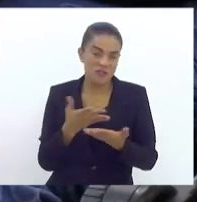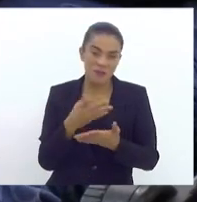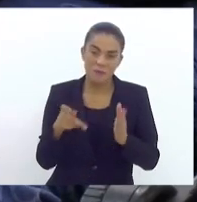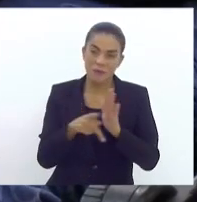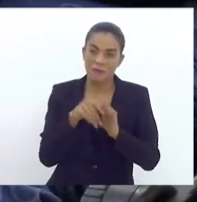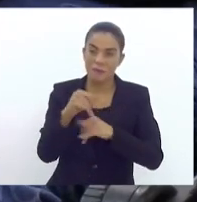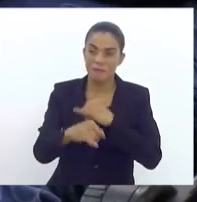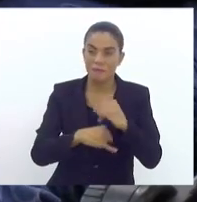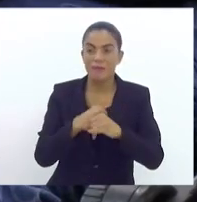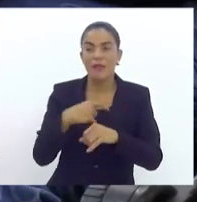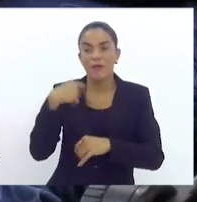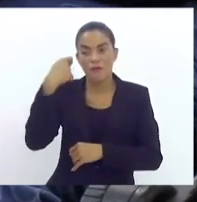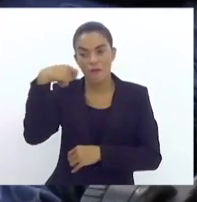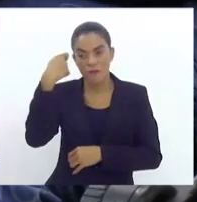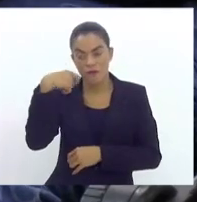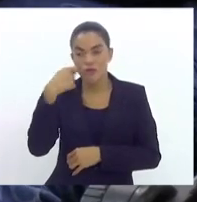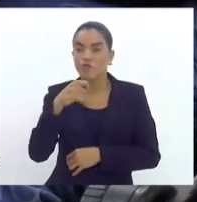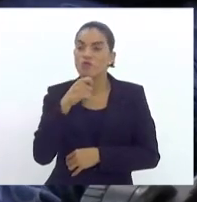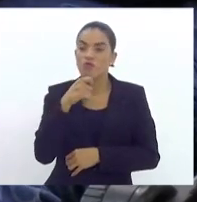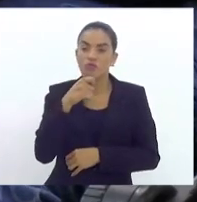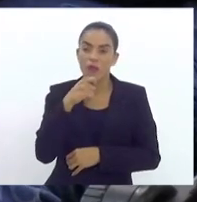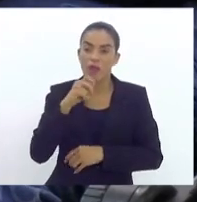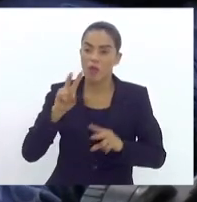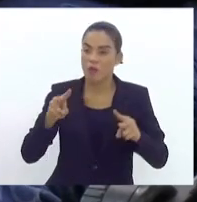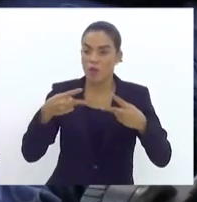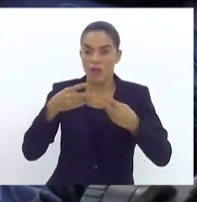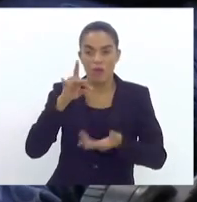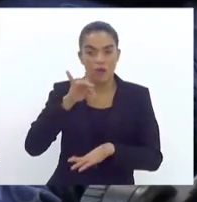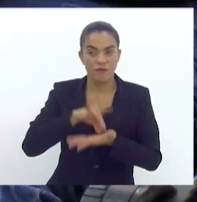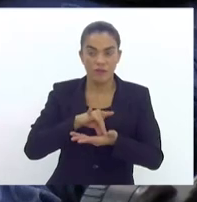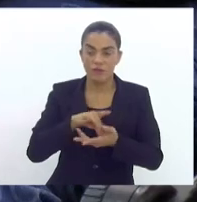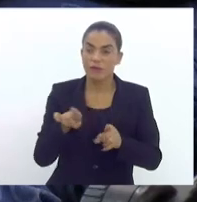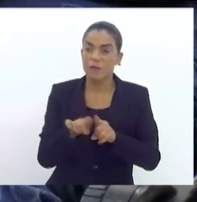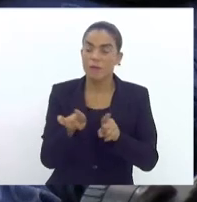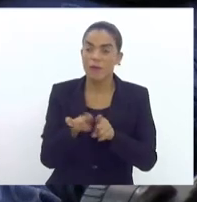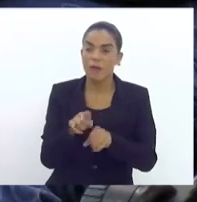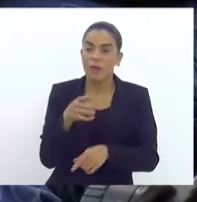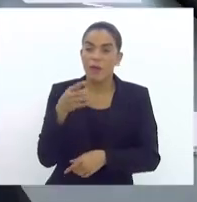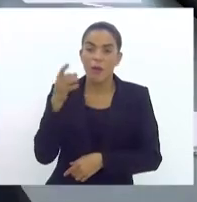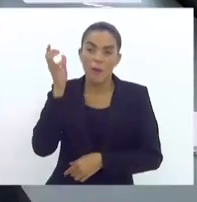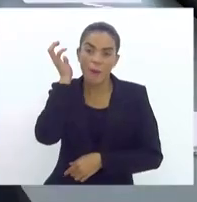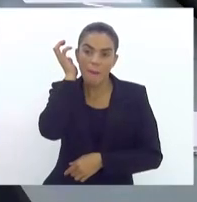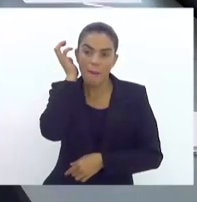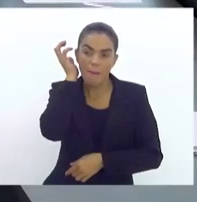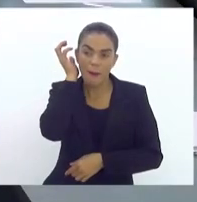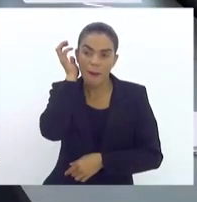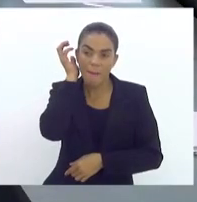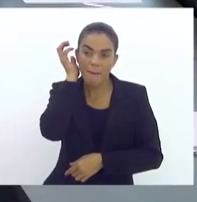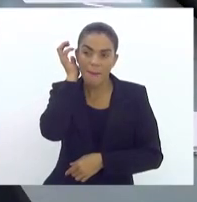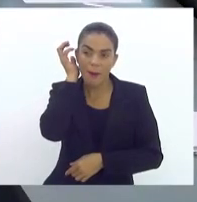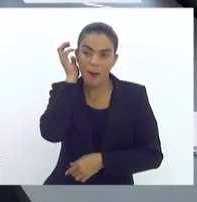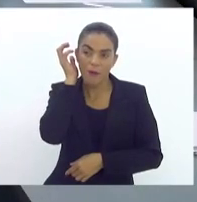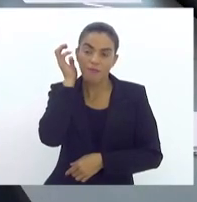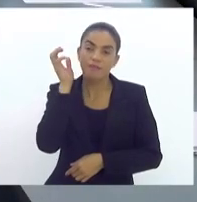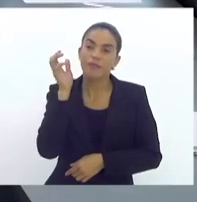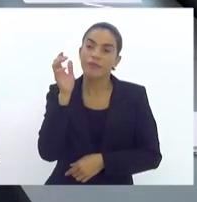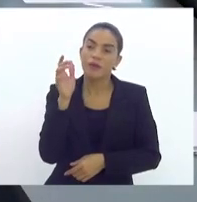então a gente tem um vídeo mas não tem um link oficial e o áudio veio da rádio Tupi mesmo